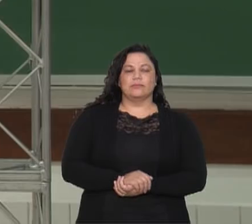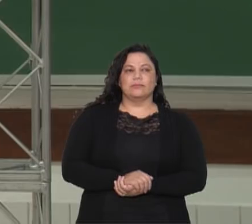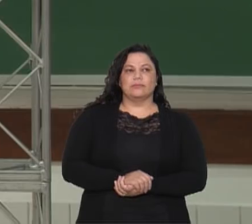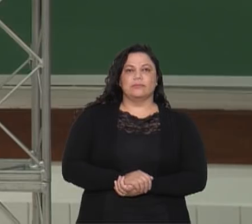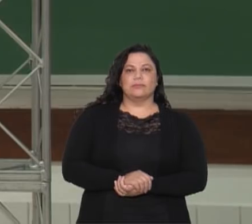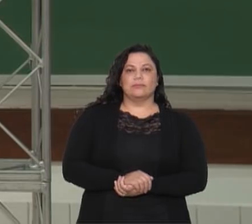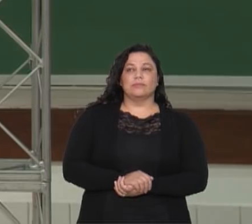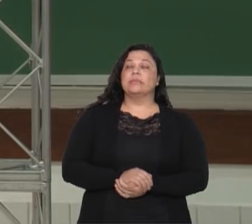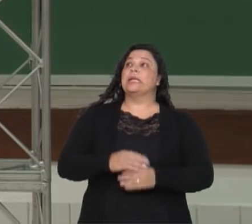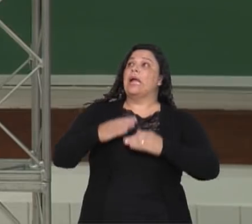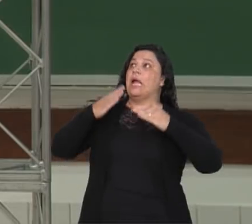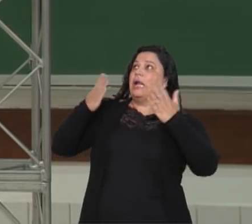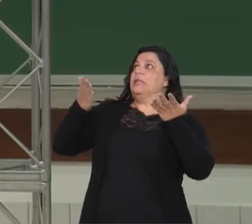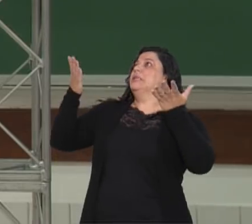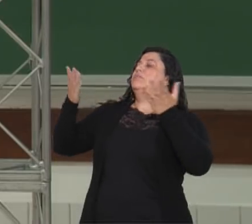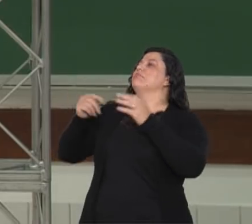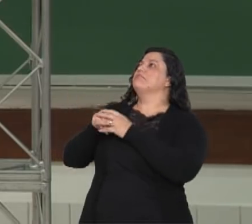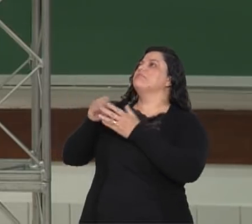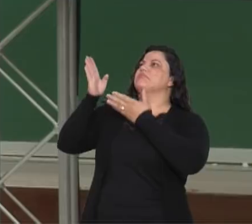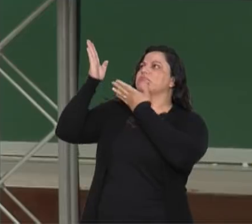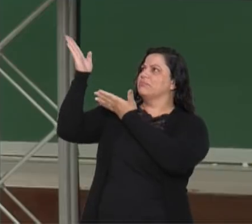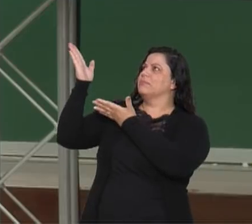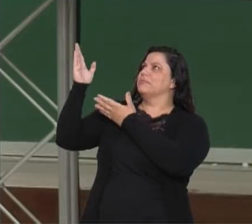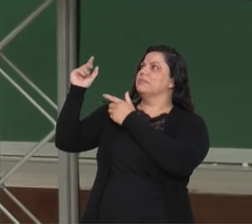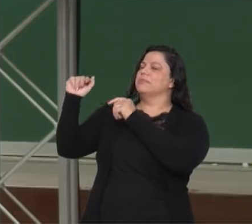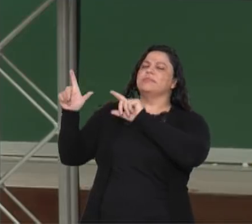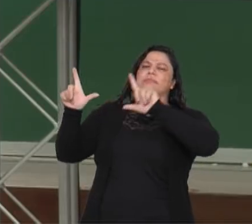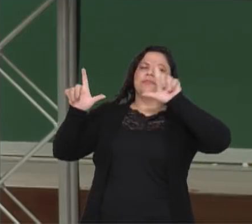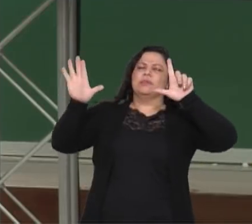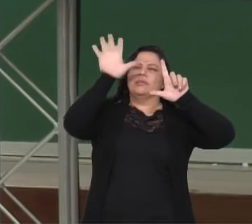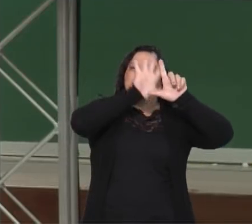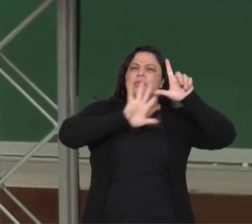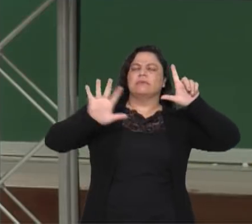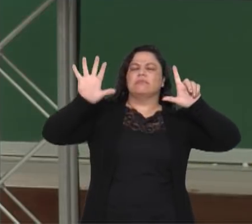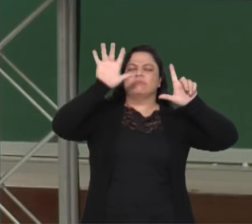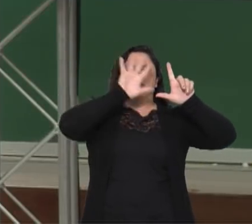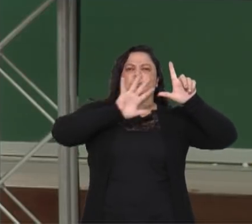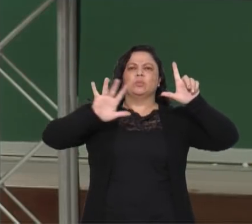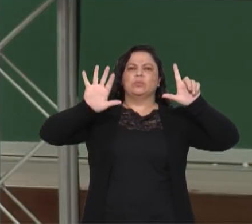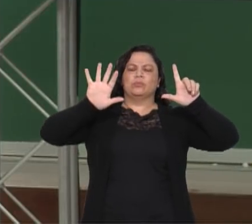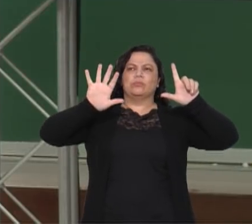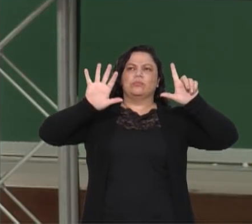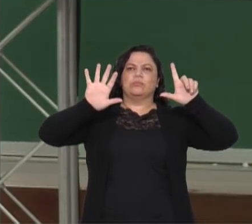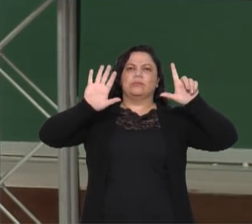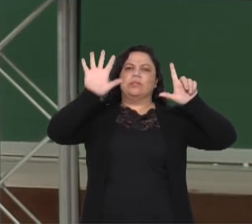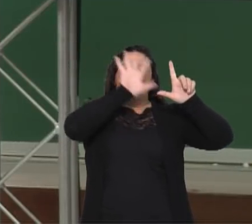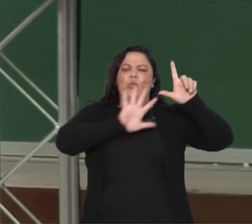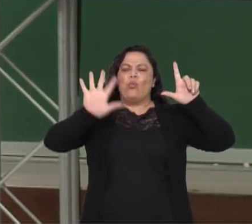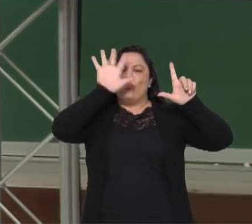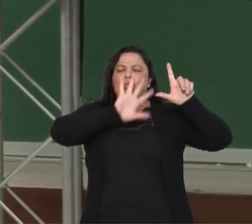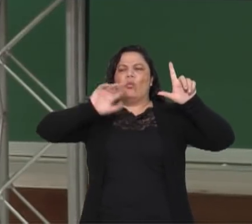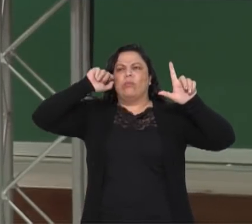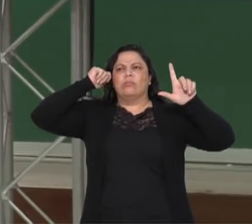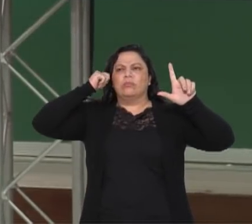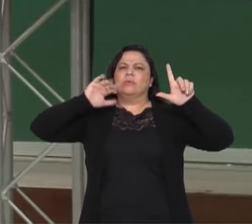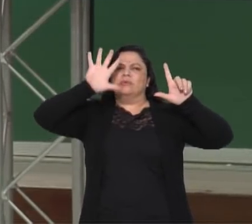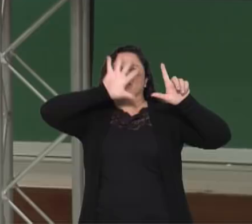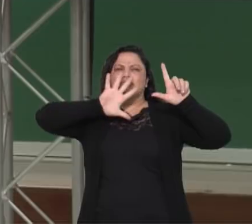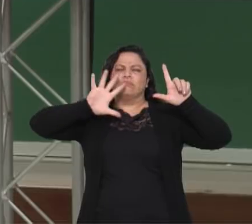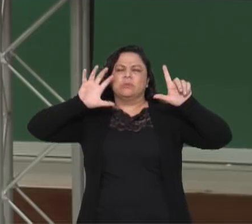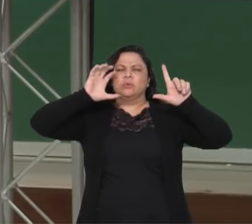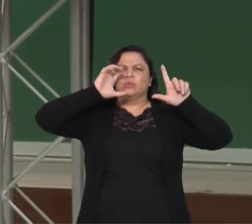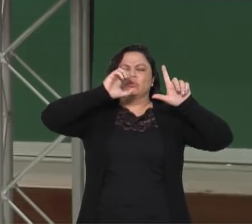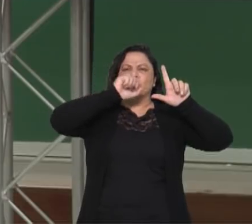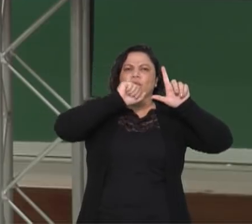Então, nessa imagem a gente vê também um fundo escuro e a gente vê ali que tem várias ondas ocorrendo. Elas